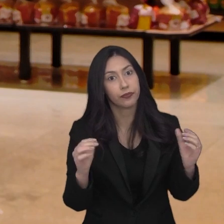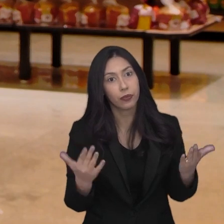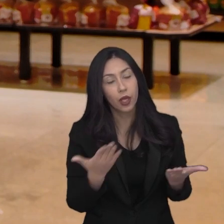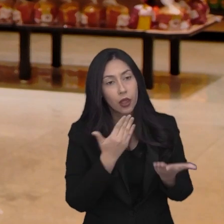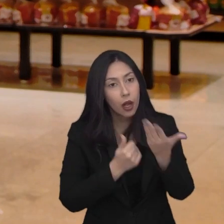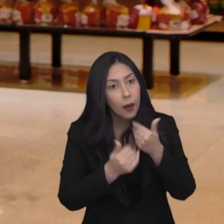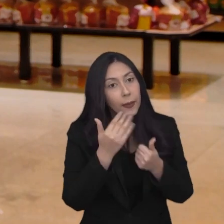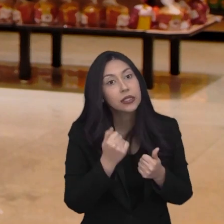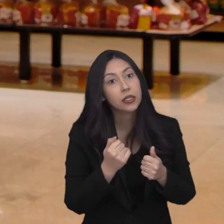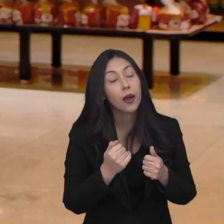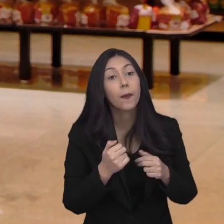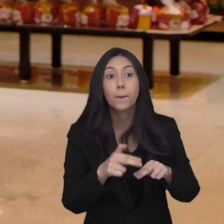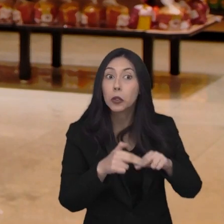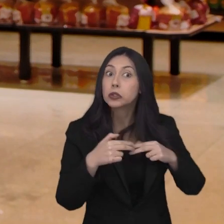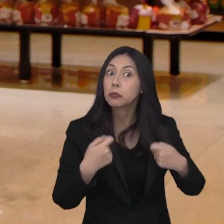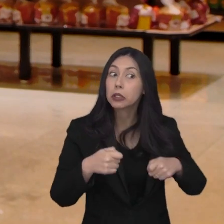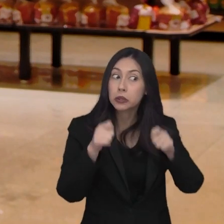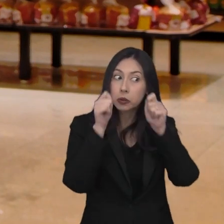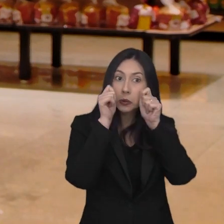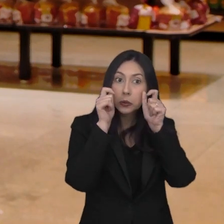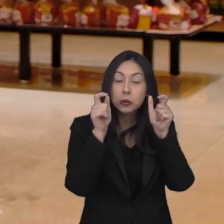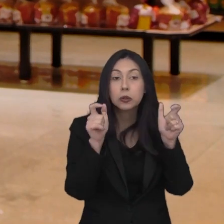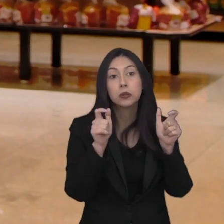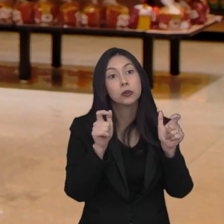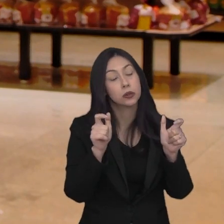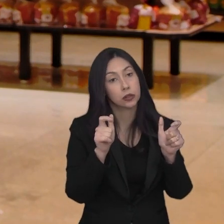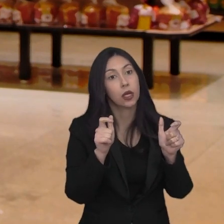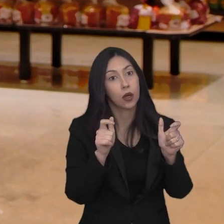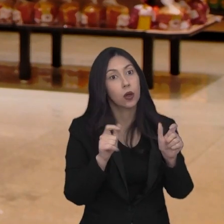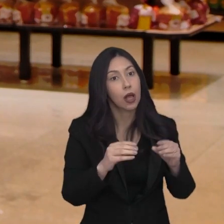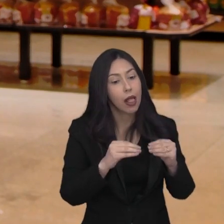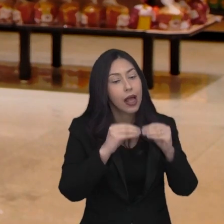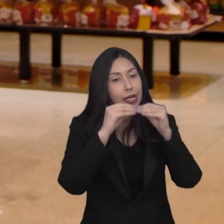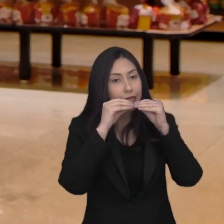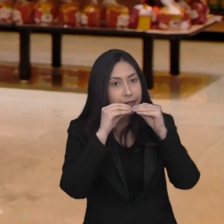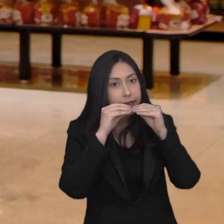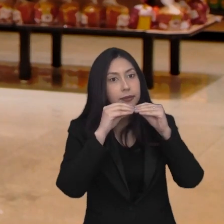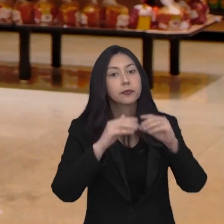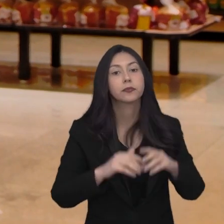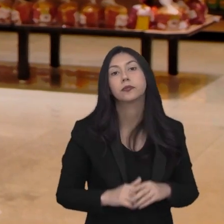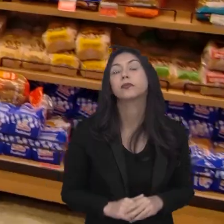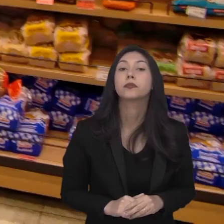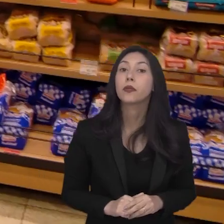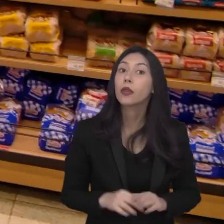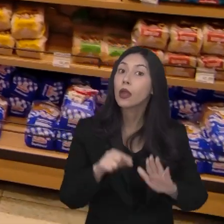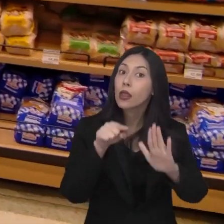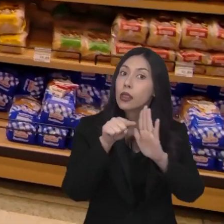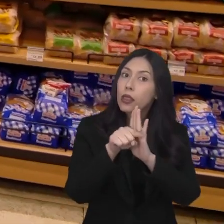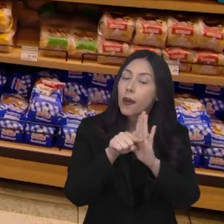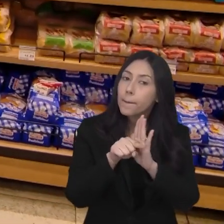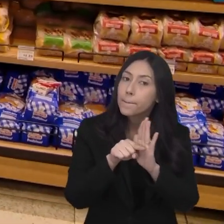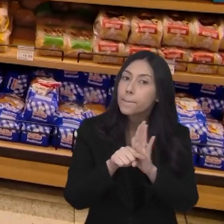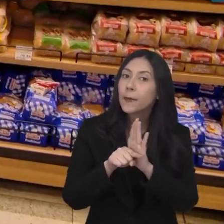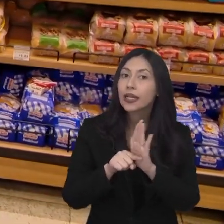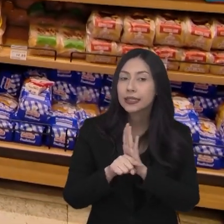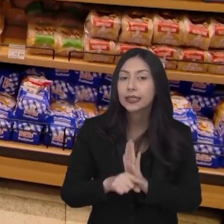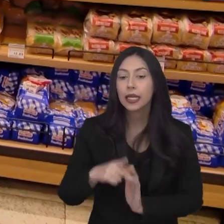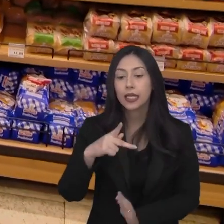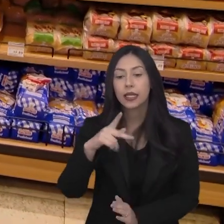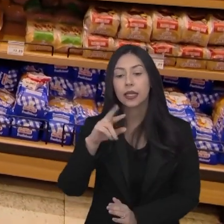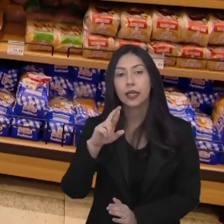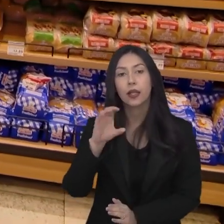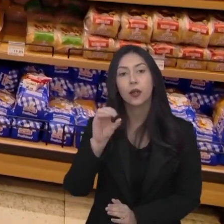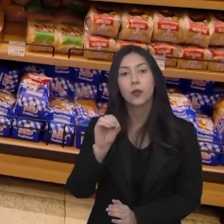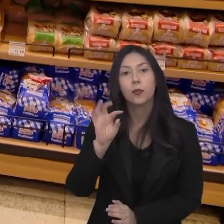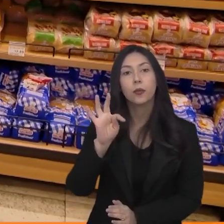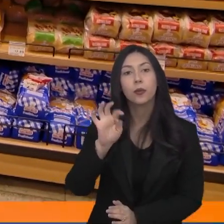ali da sua alimentação, que a gente tem que ficar mais atento ao consumo também desses alimentos. A pesquisa da Proteste,